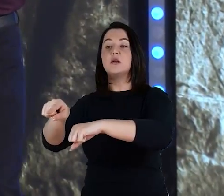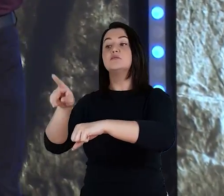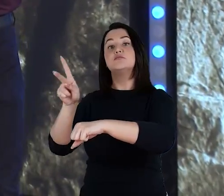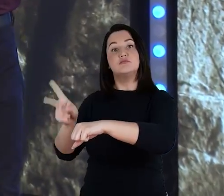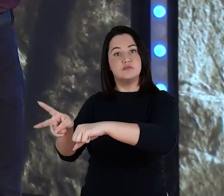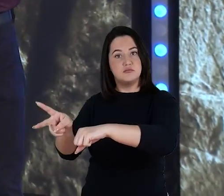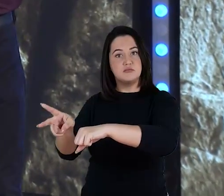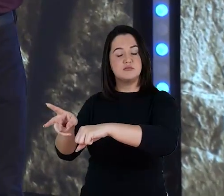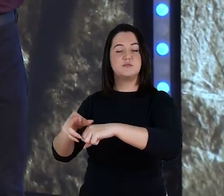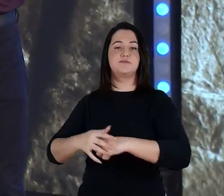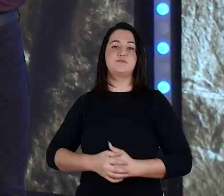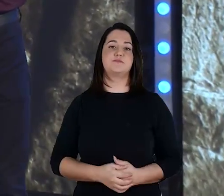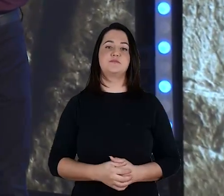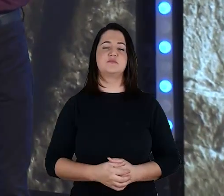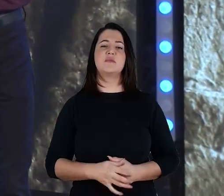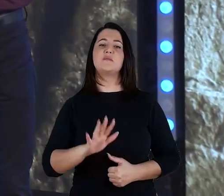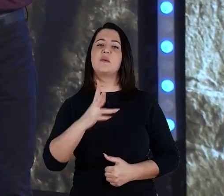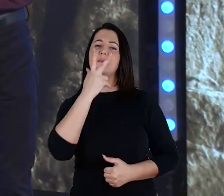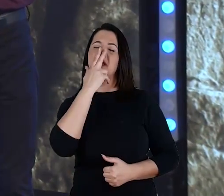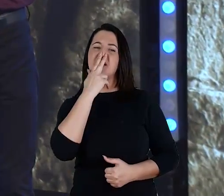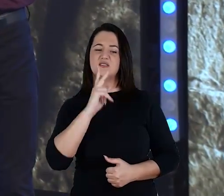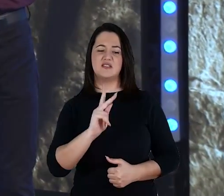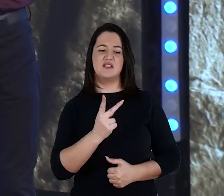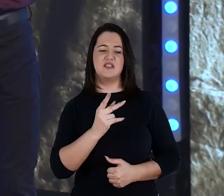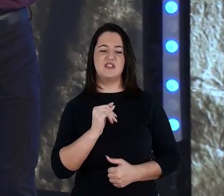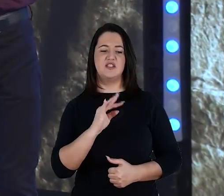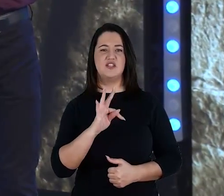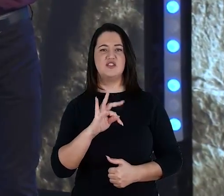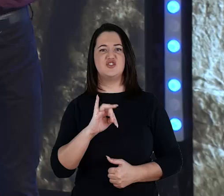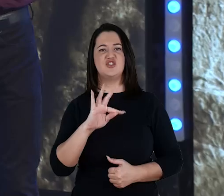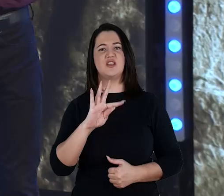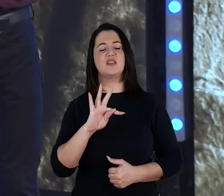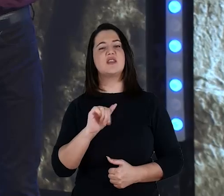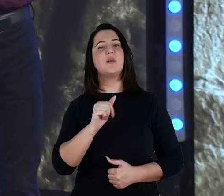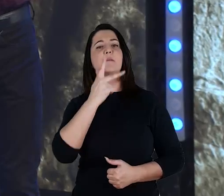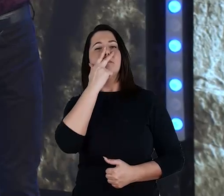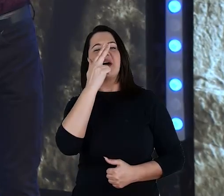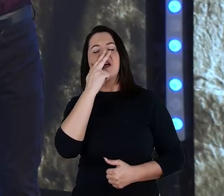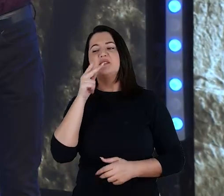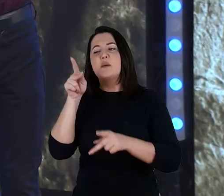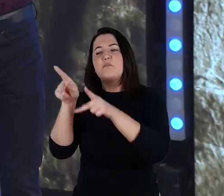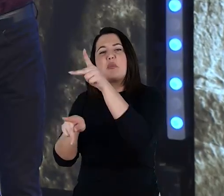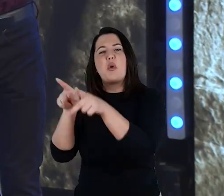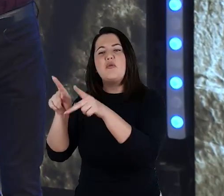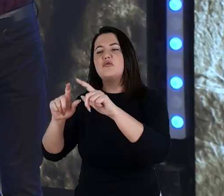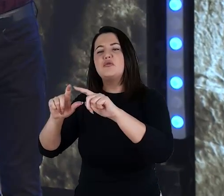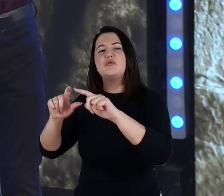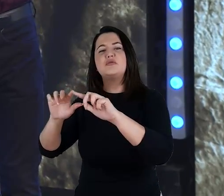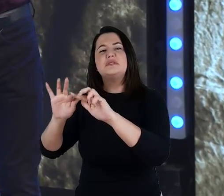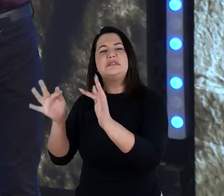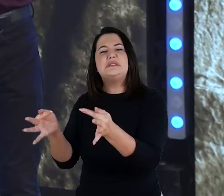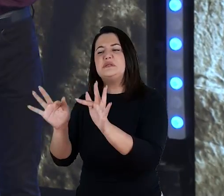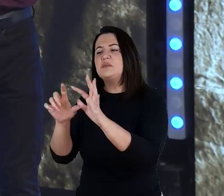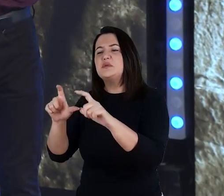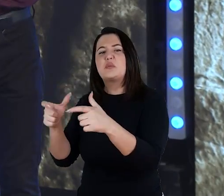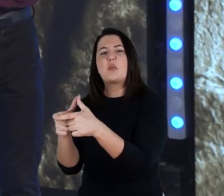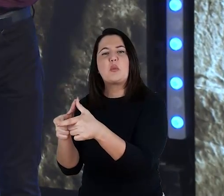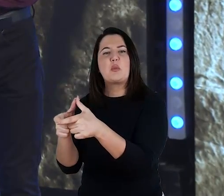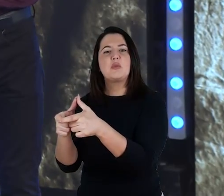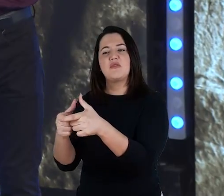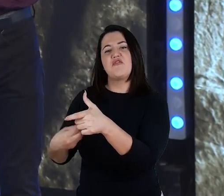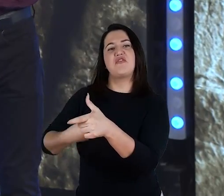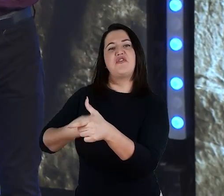para você ainda, é que aqui menciona os hititas apenas como sendo aqueles povos da Síria. Não fala nada do grande império que eles